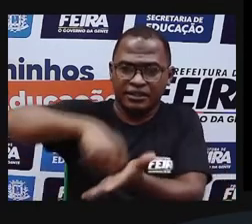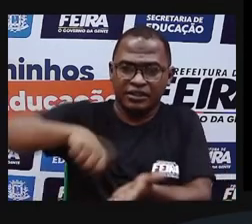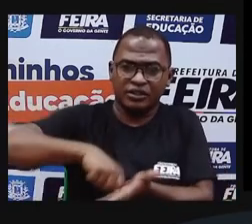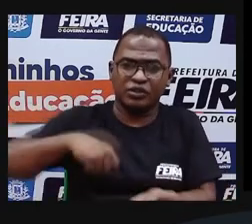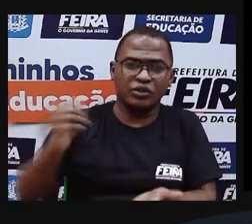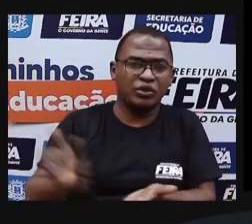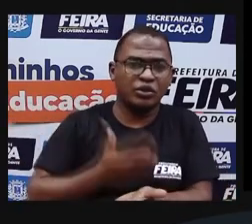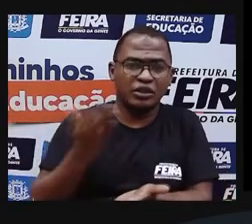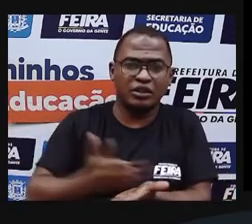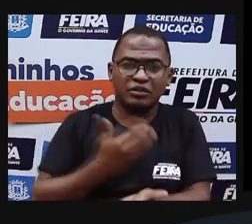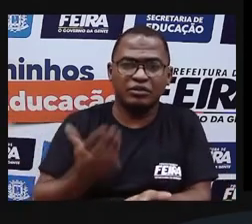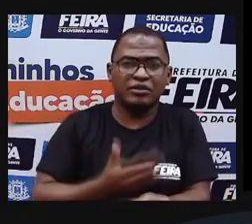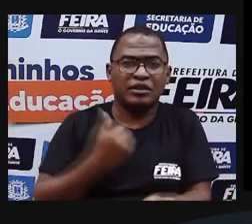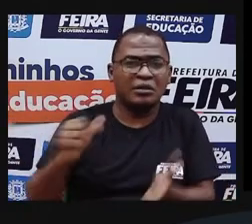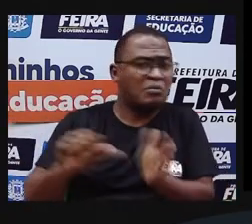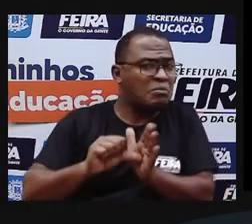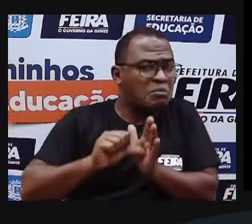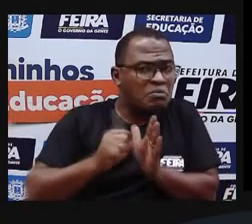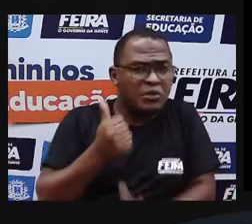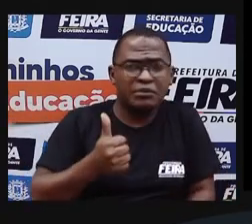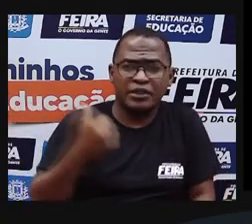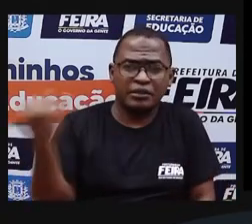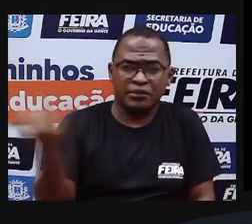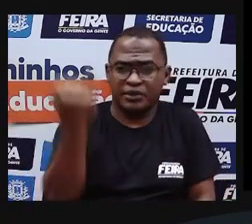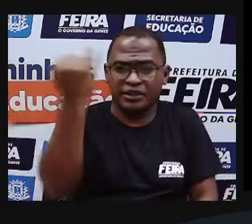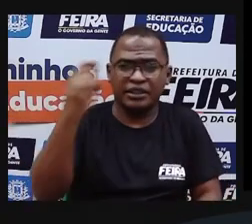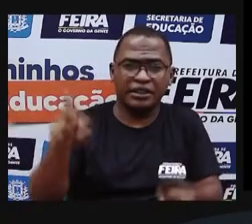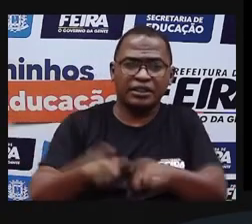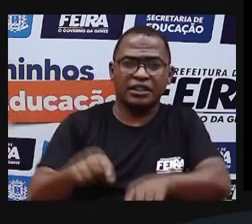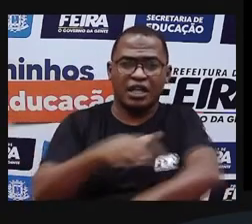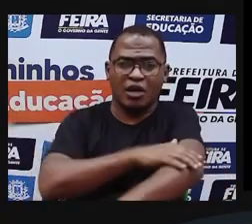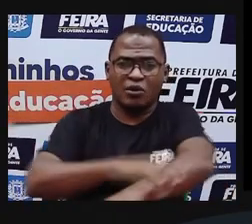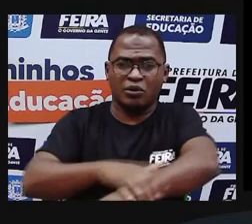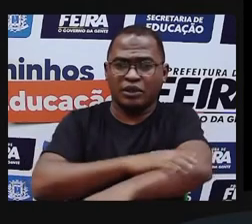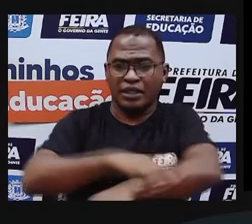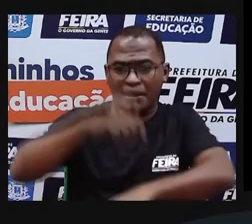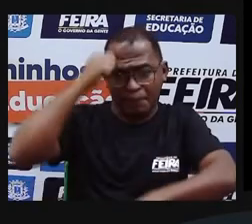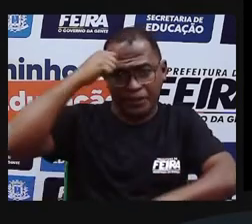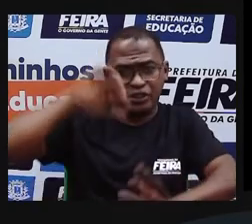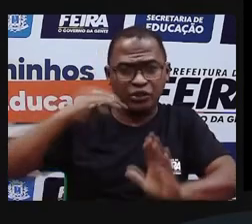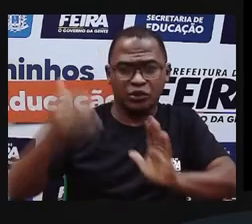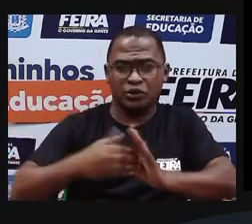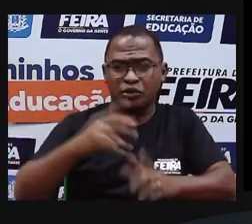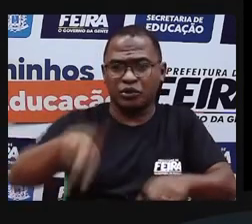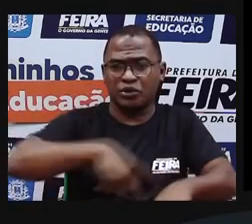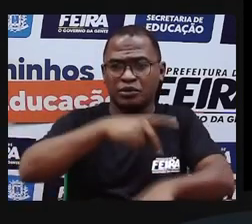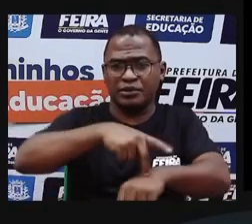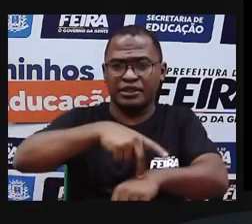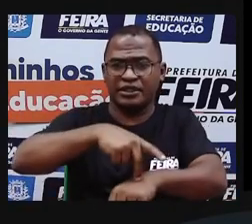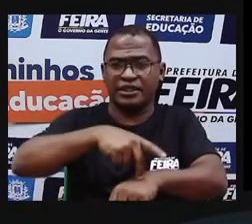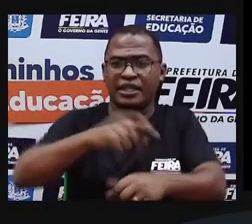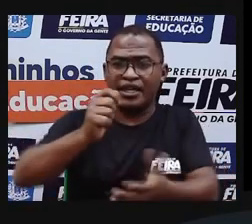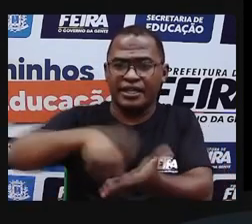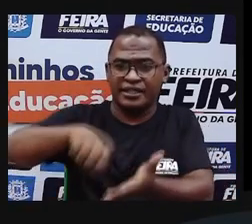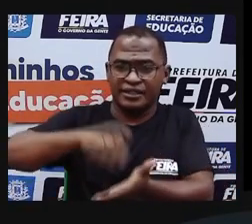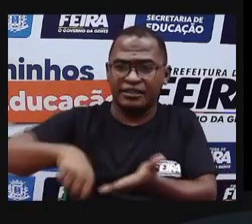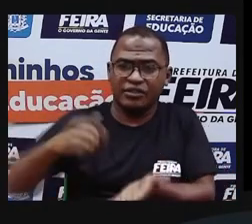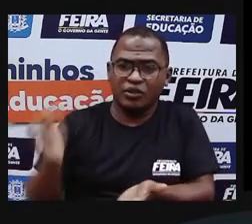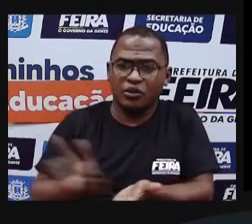mais destacadas escritoras negras do nosso país. Ela é autora do livro